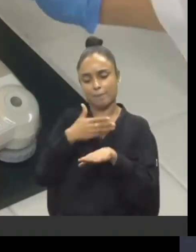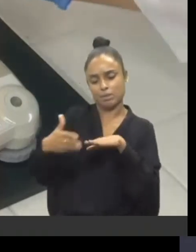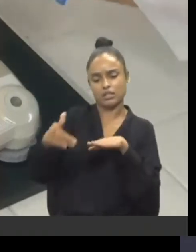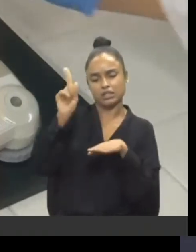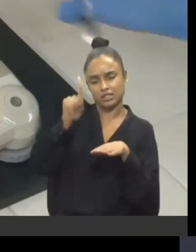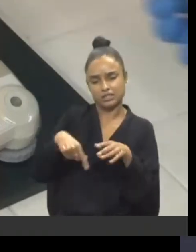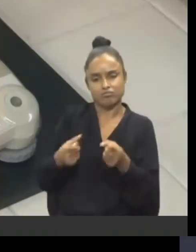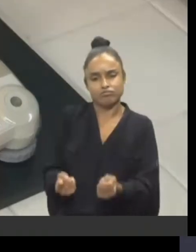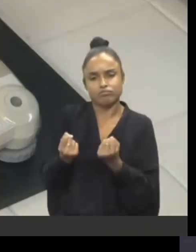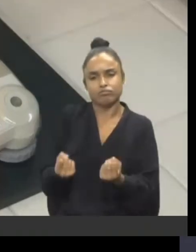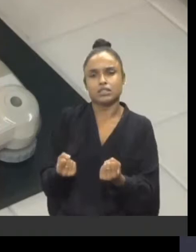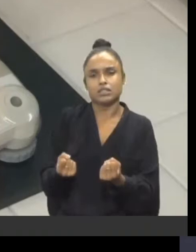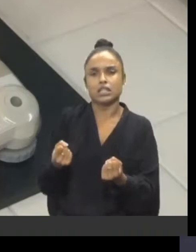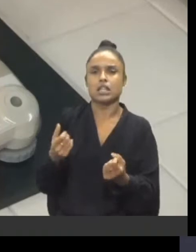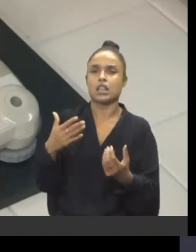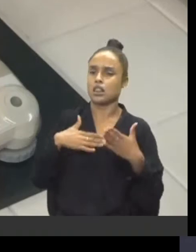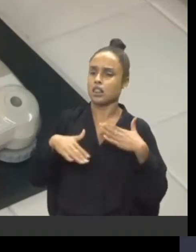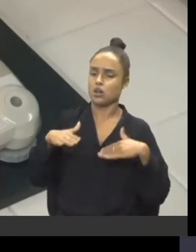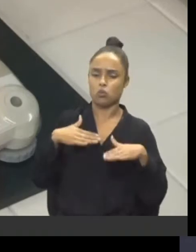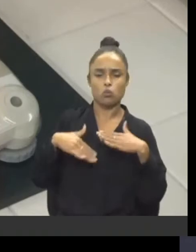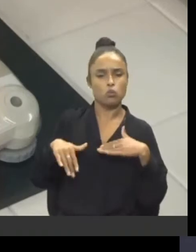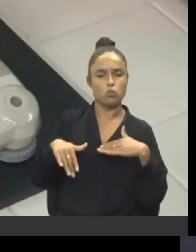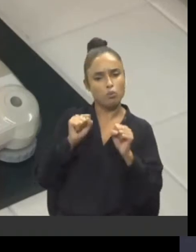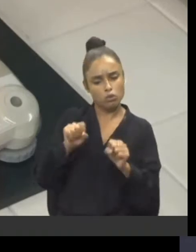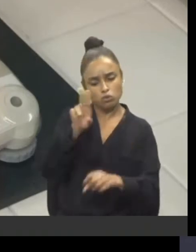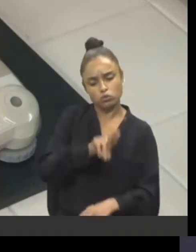ser pesado, não tem nenhum problema.